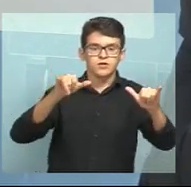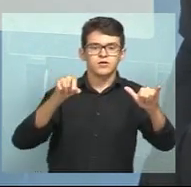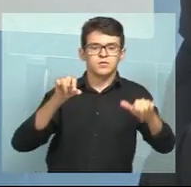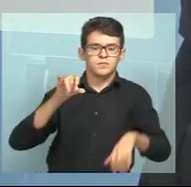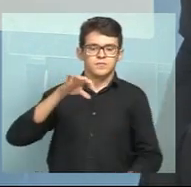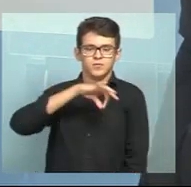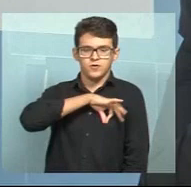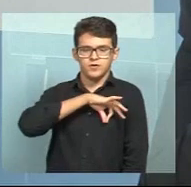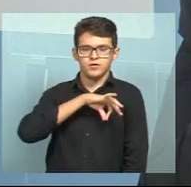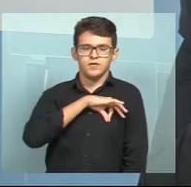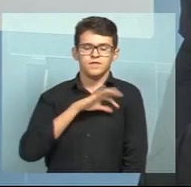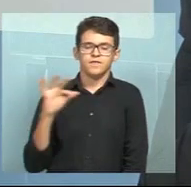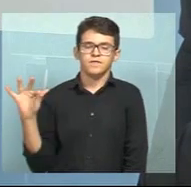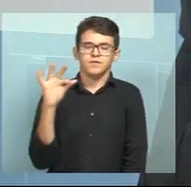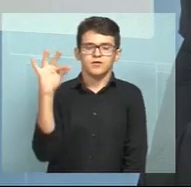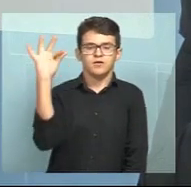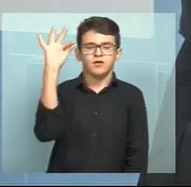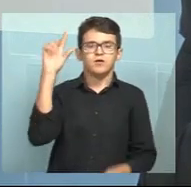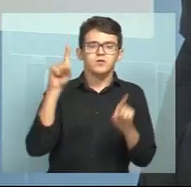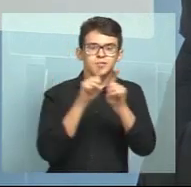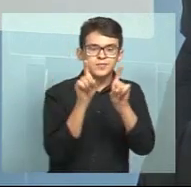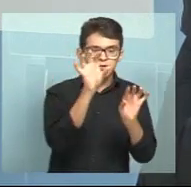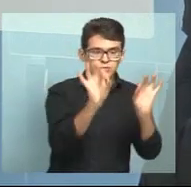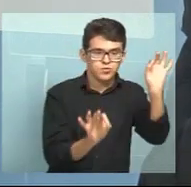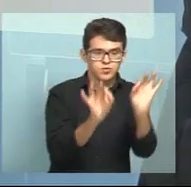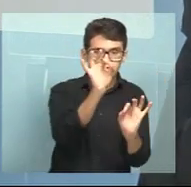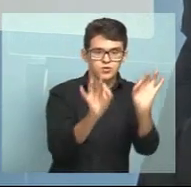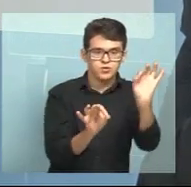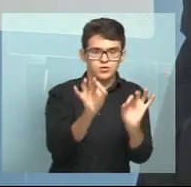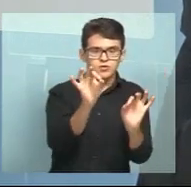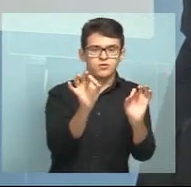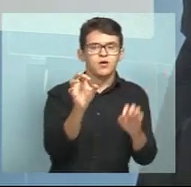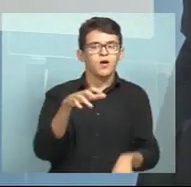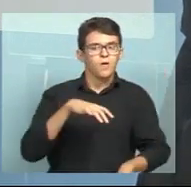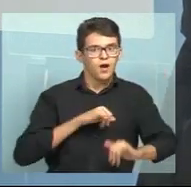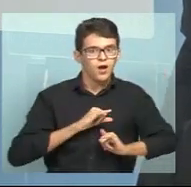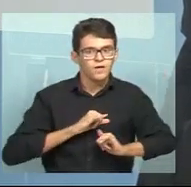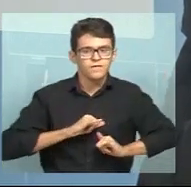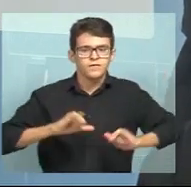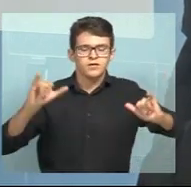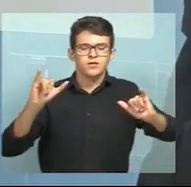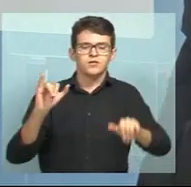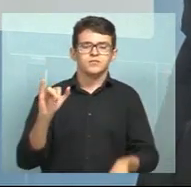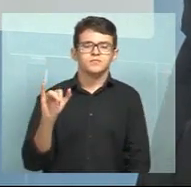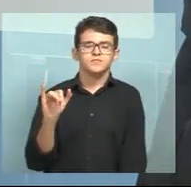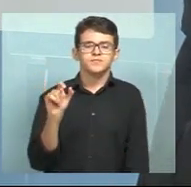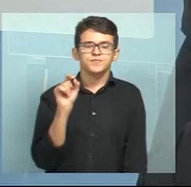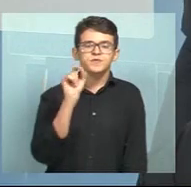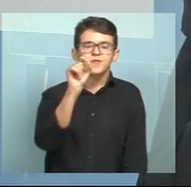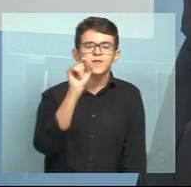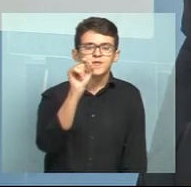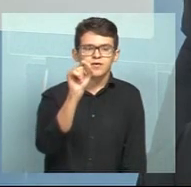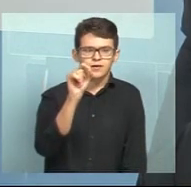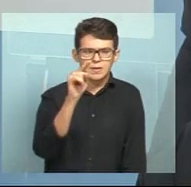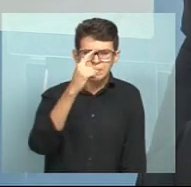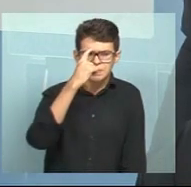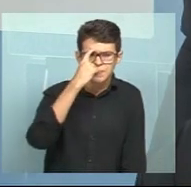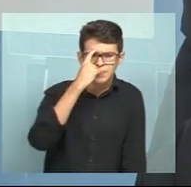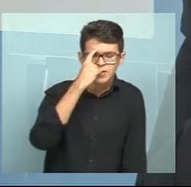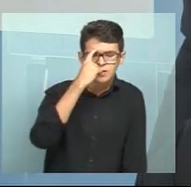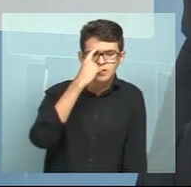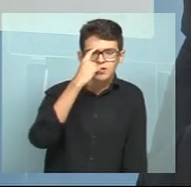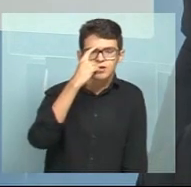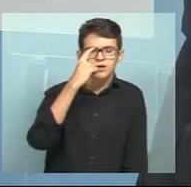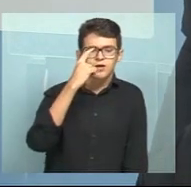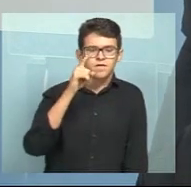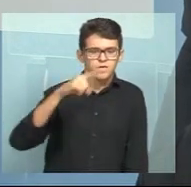Federal... E para a Justiça, a dona, Polícia Federal e para a Justiça. Não pensem que vocês